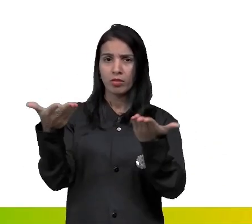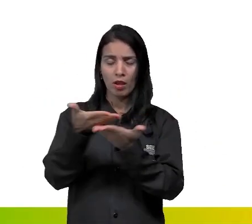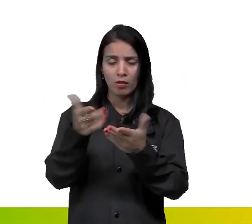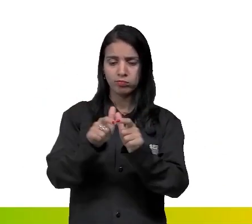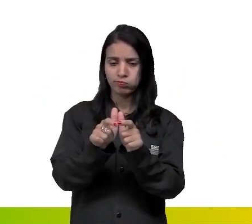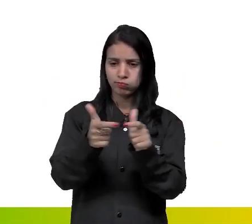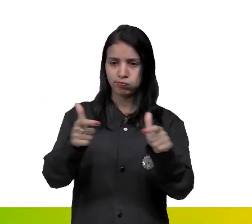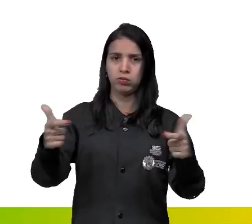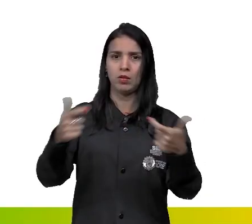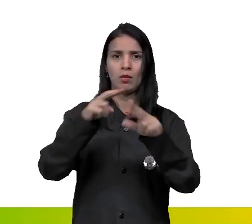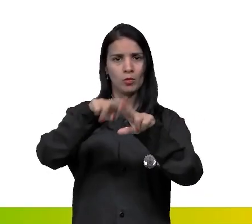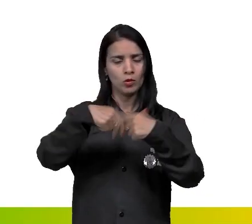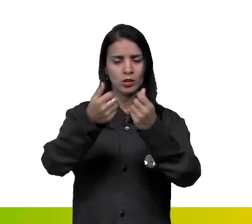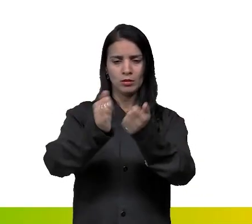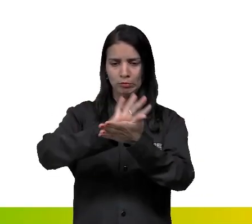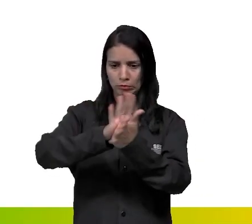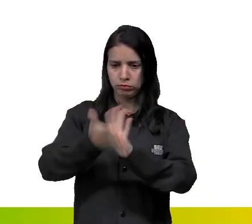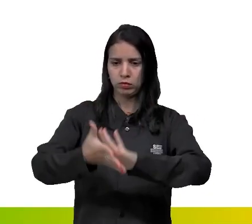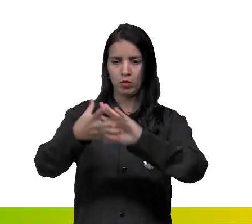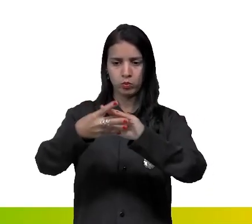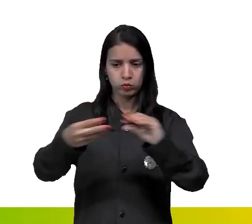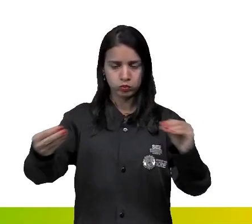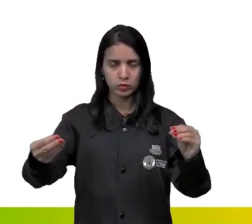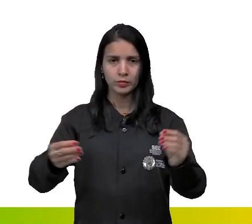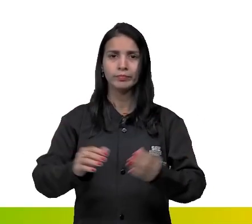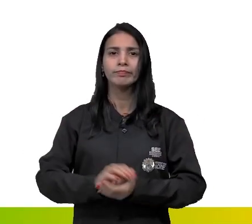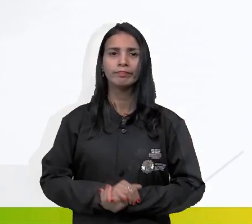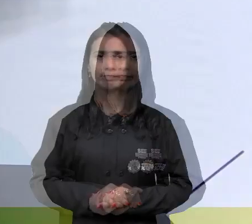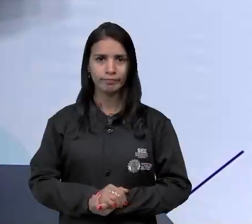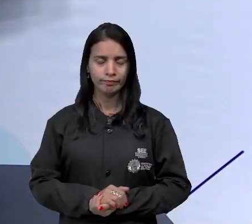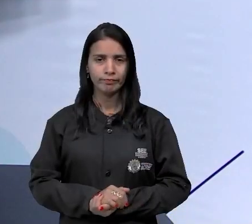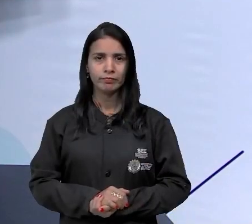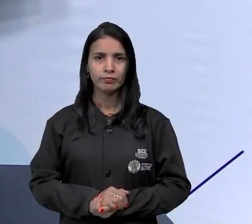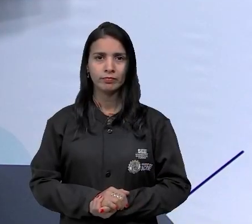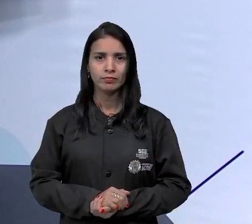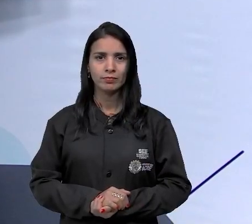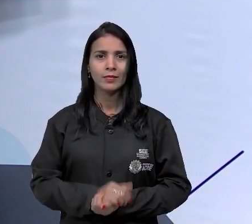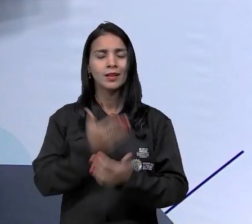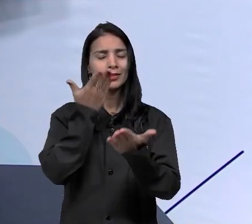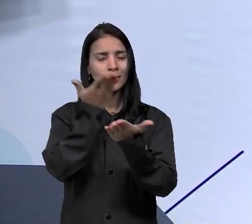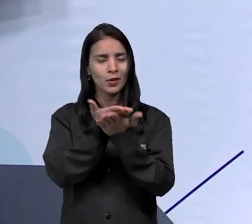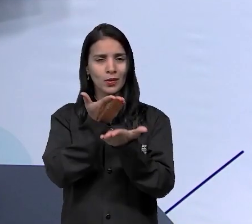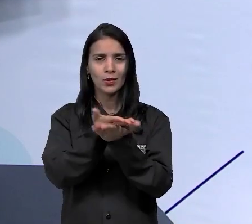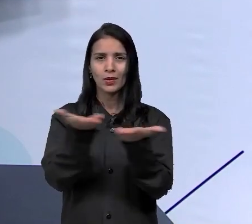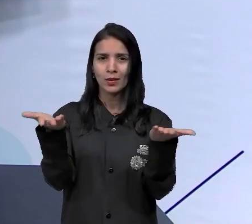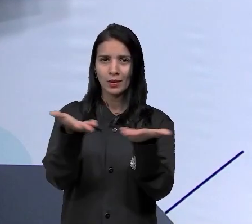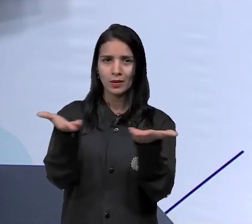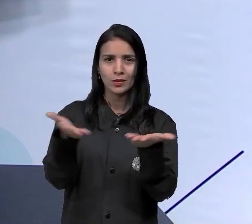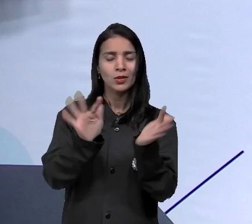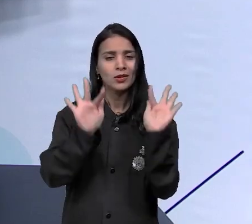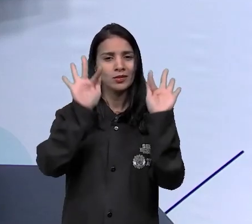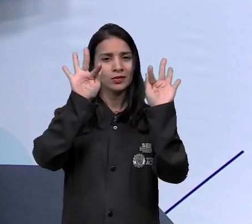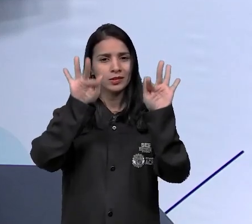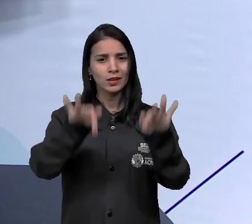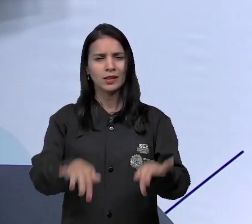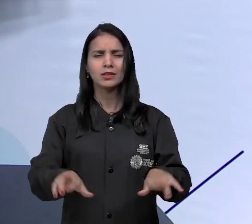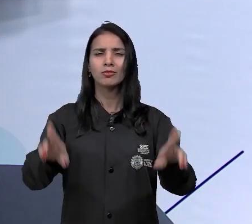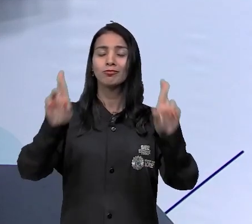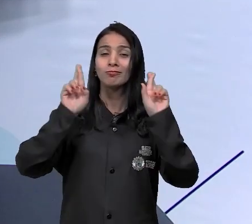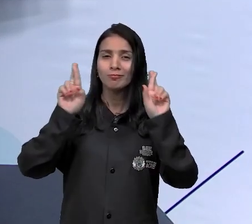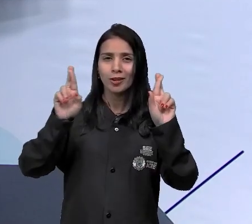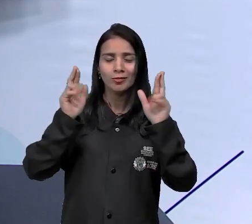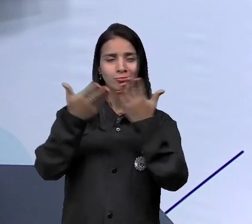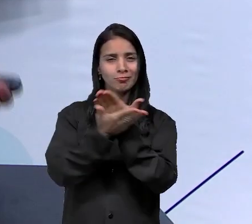ampla devastação, certo? Então, essa foi a nossa aula de hoje. Espero que vocês tenham